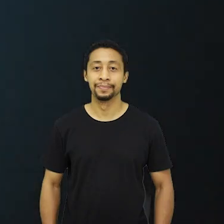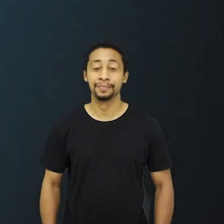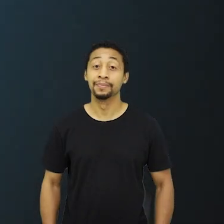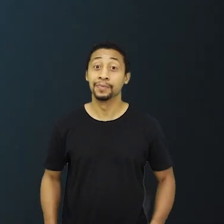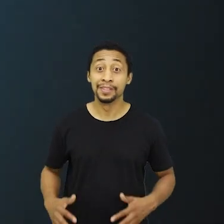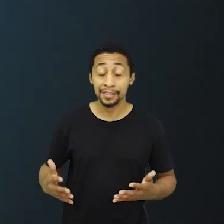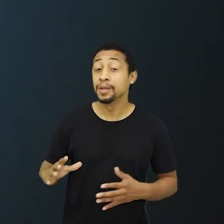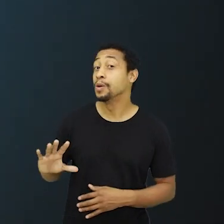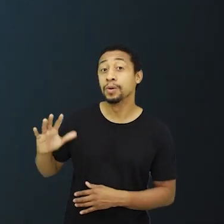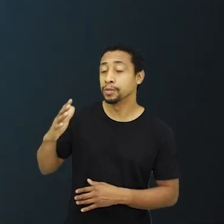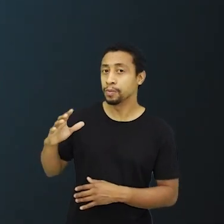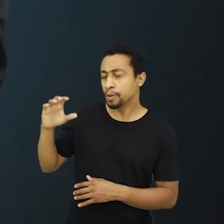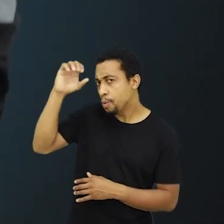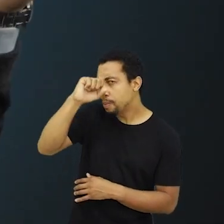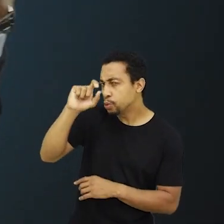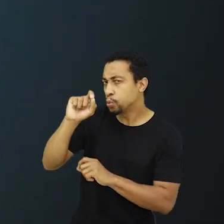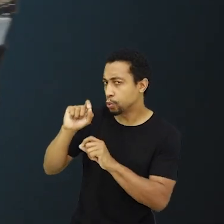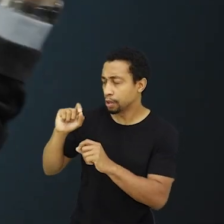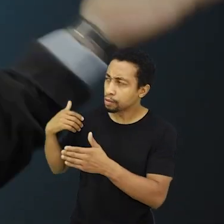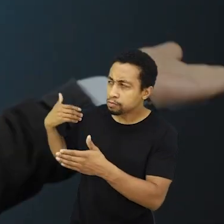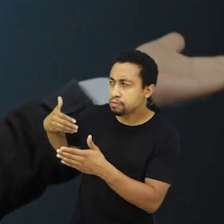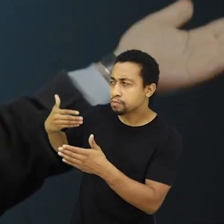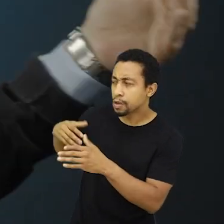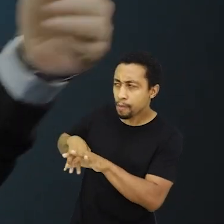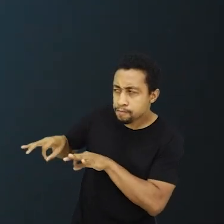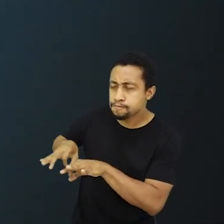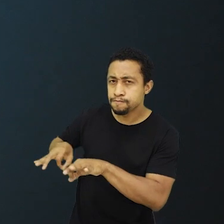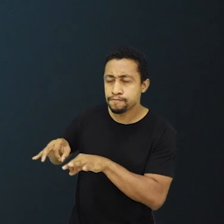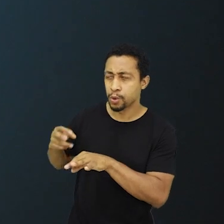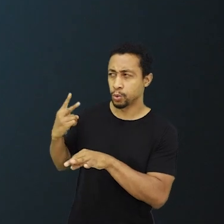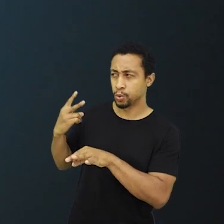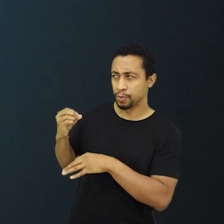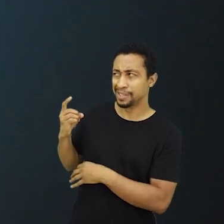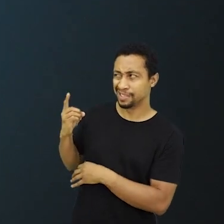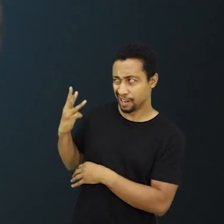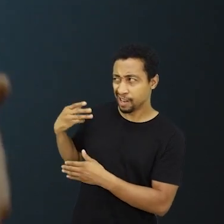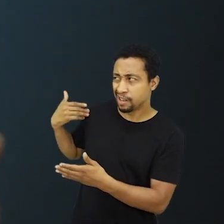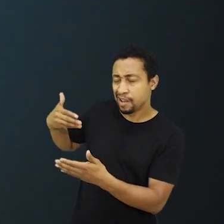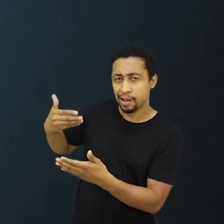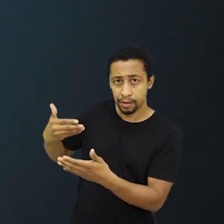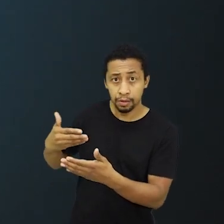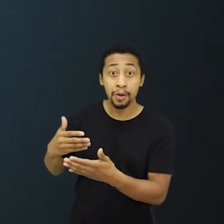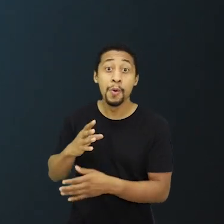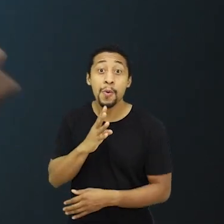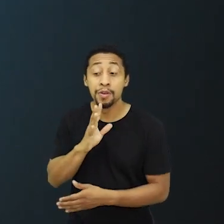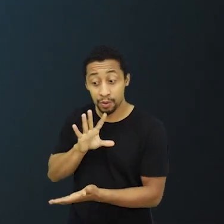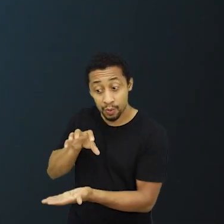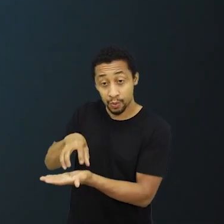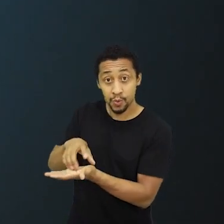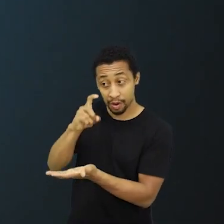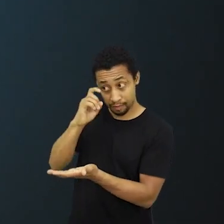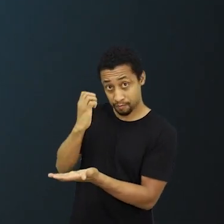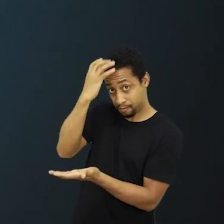E aí eu aprendi que isso que eu vinha fazendo desde 2013, que foi como eu conheci o Instituto,